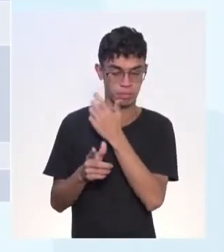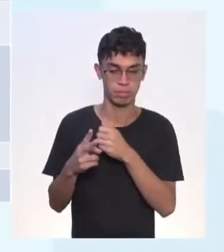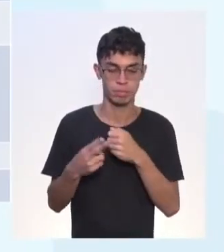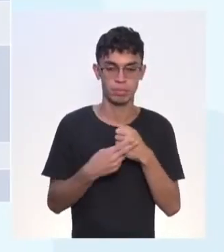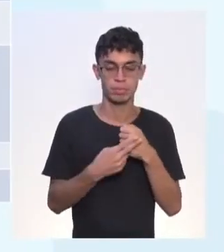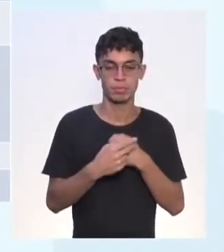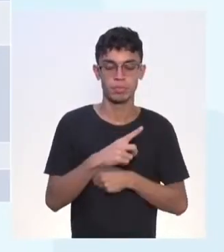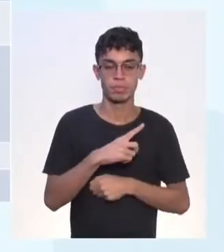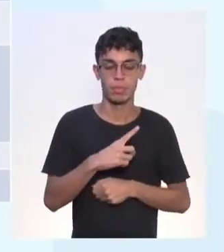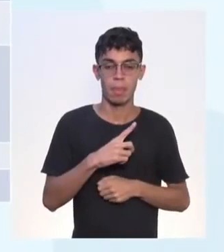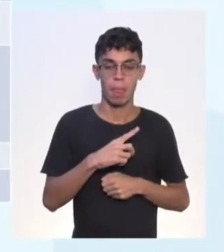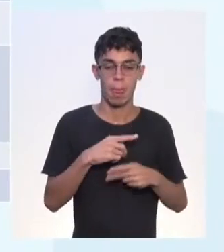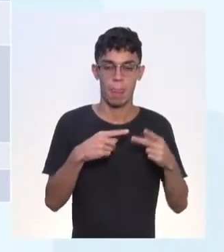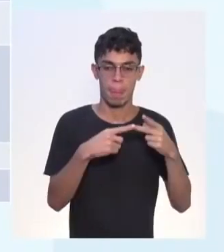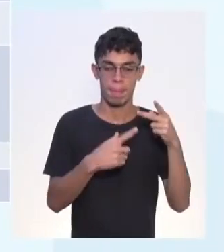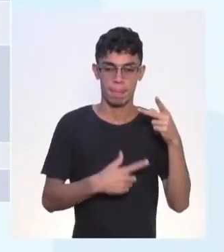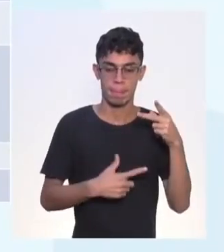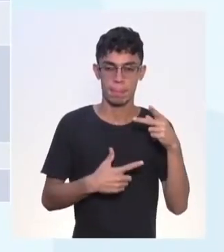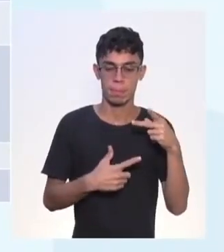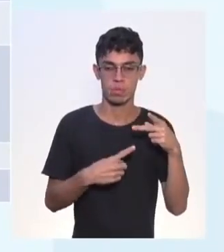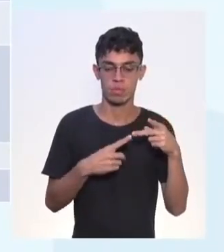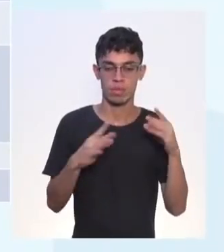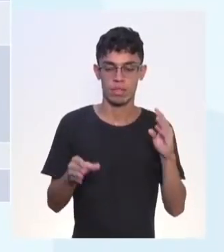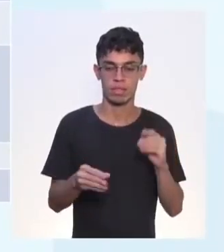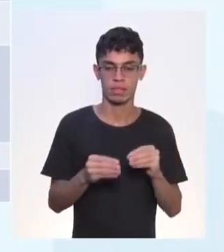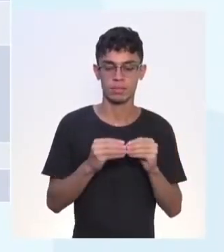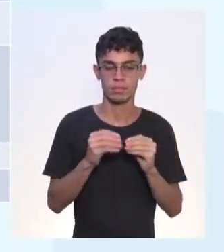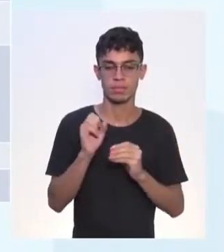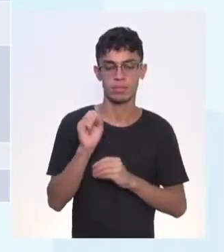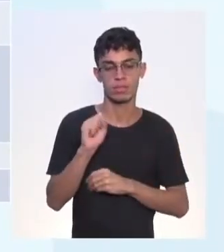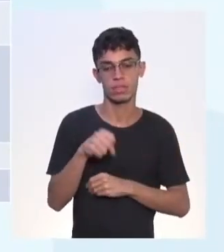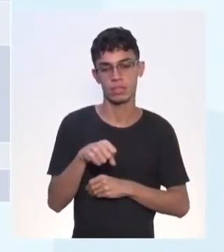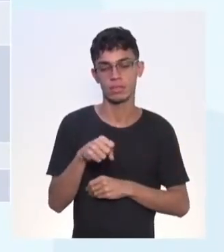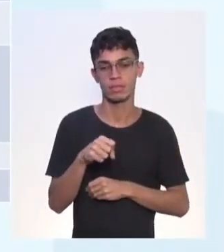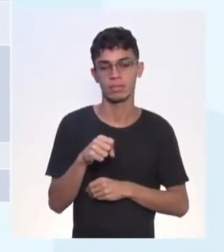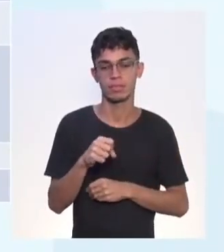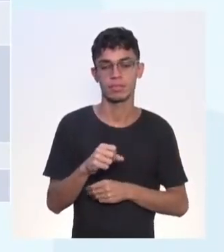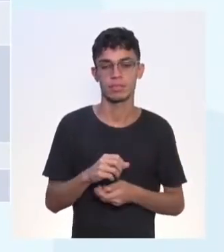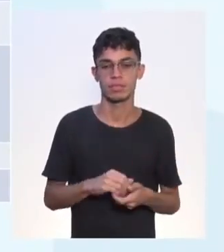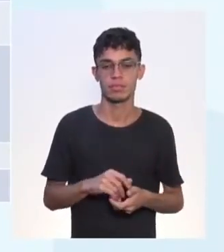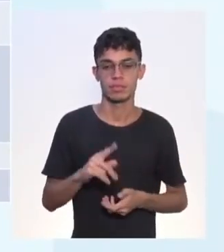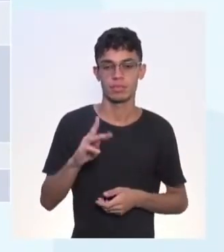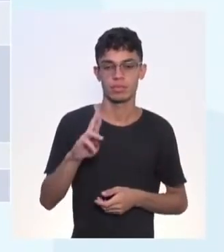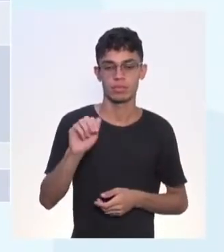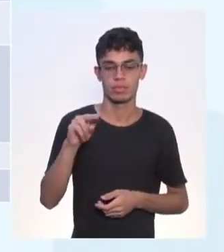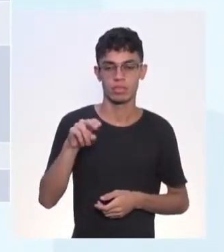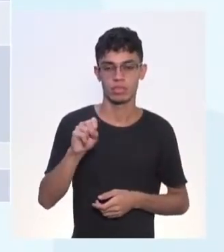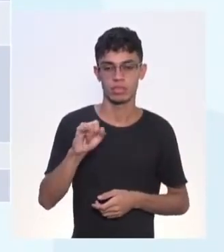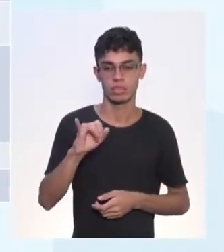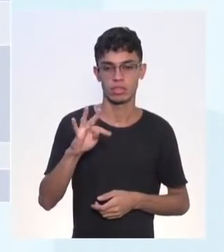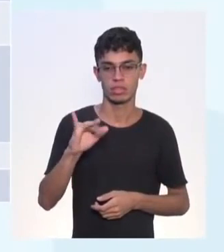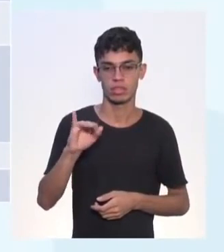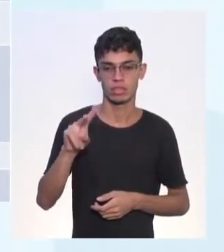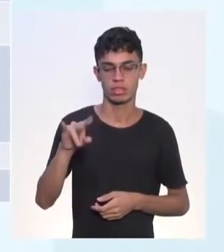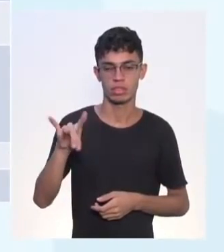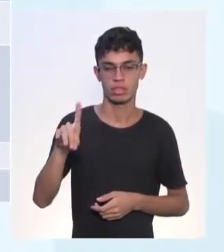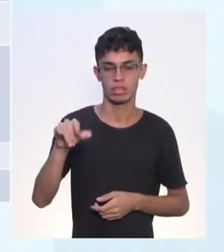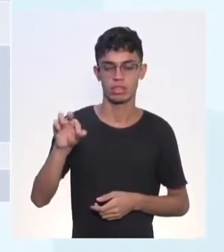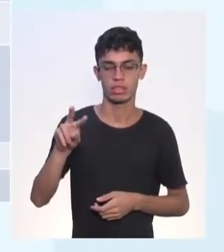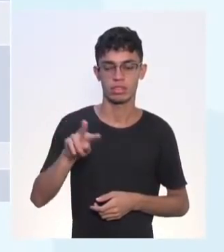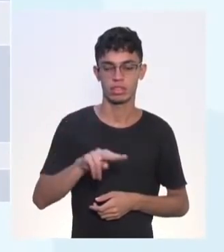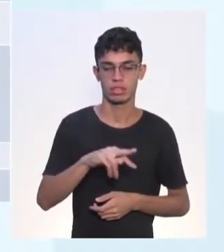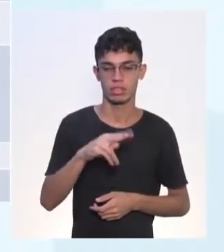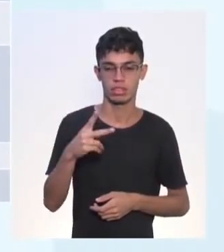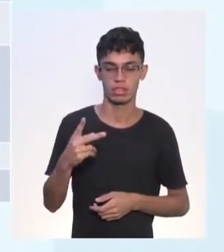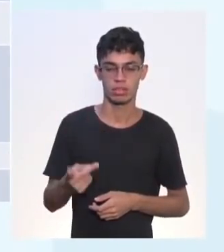qualquer um desses que vocês colocaram. Então, na coluna do sim ou não, coloca o sim. E aí, a transitividade. O sol cobre as montanhas, por exemplo.